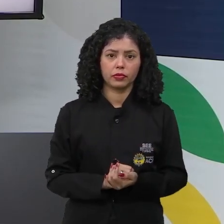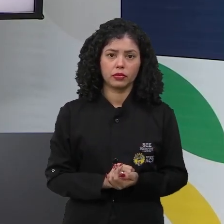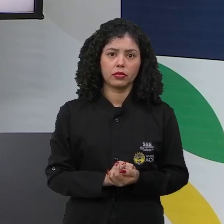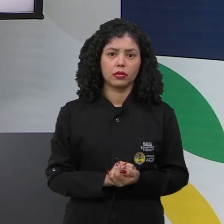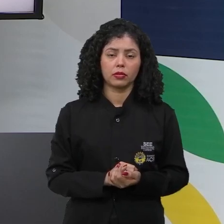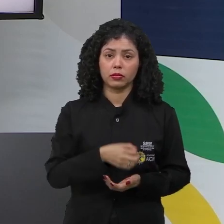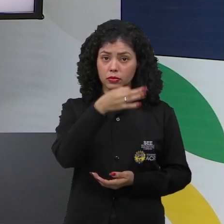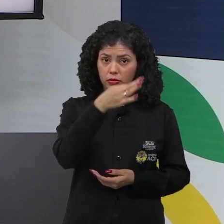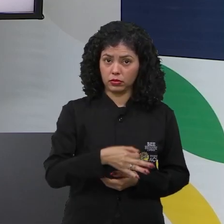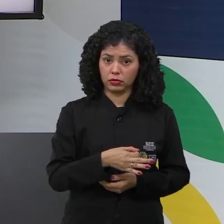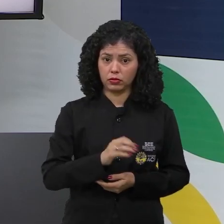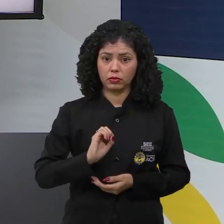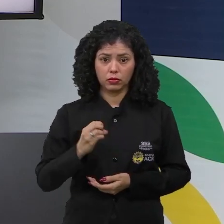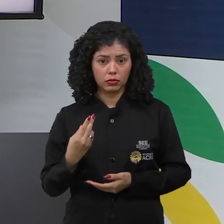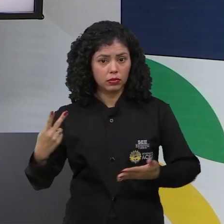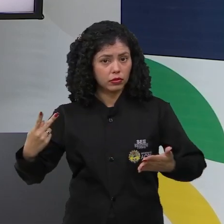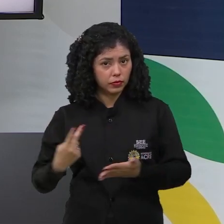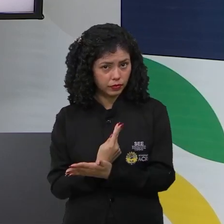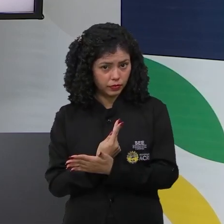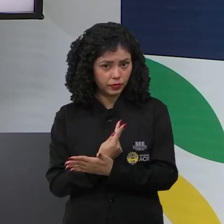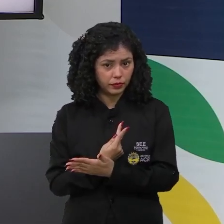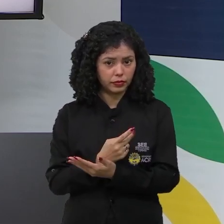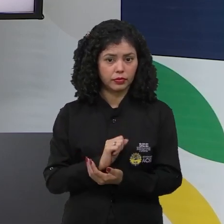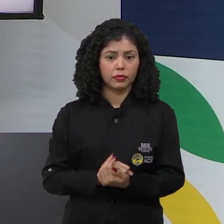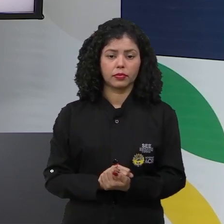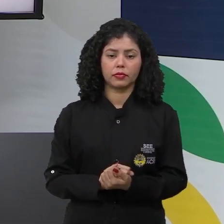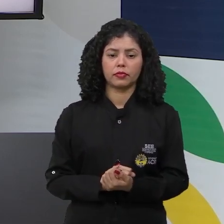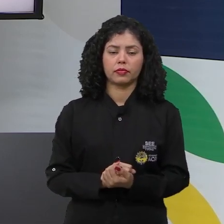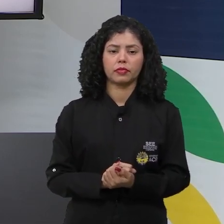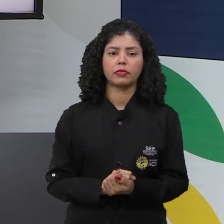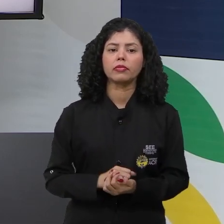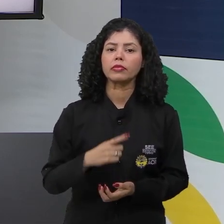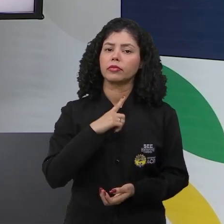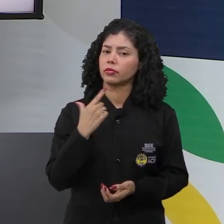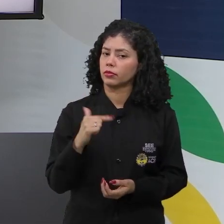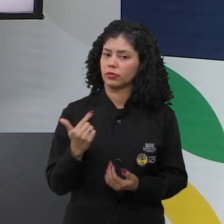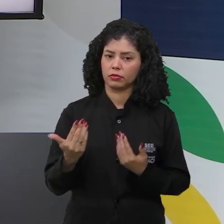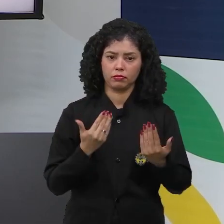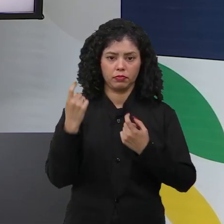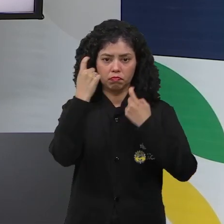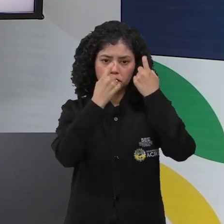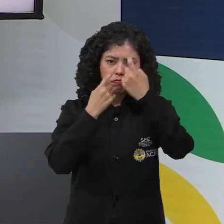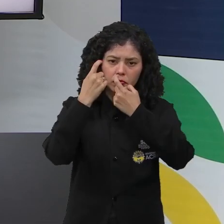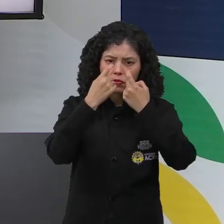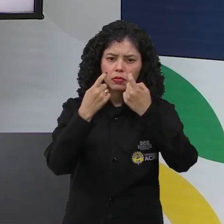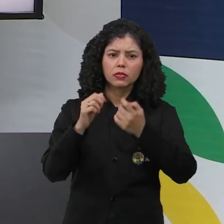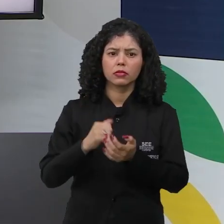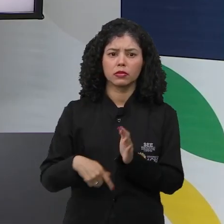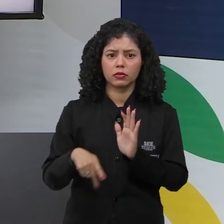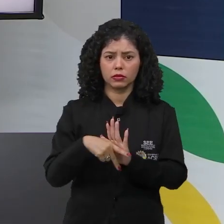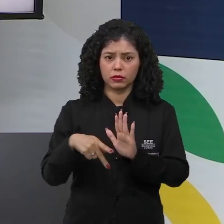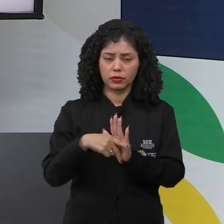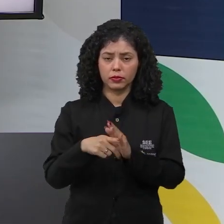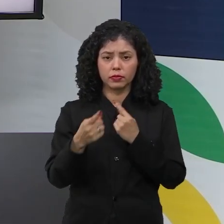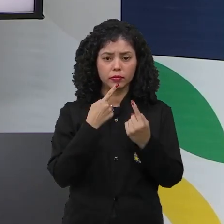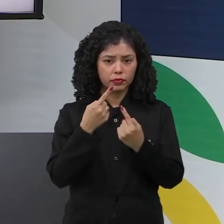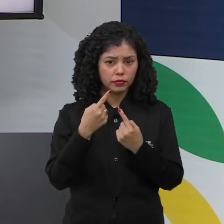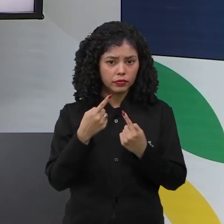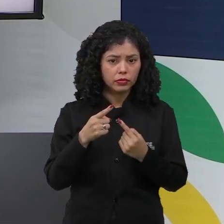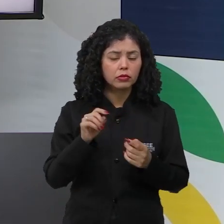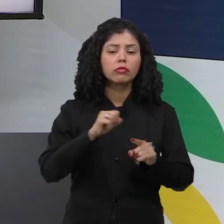está certo ou está errado. Ela não se preocupa com as